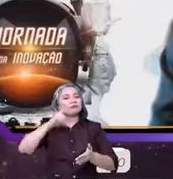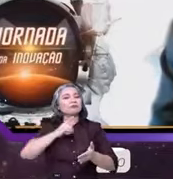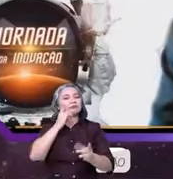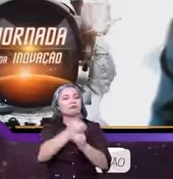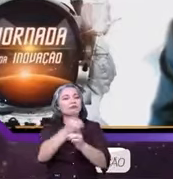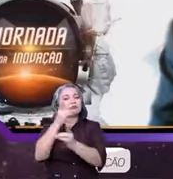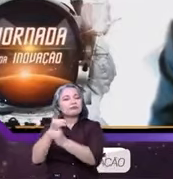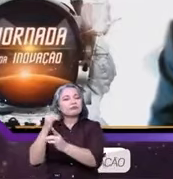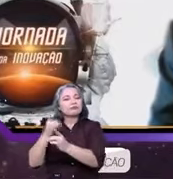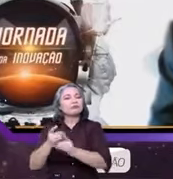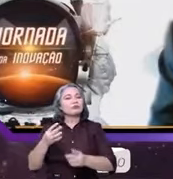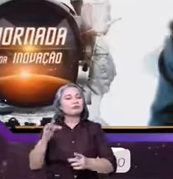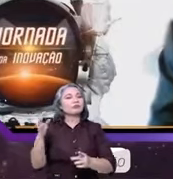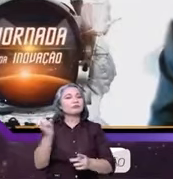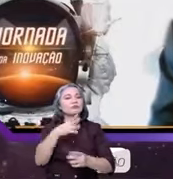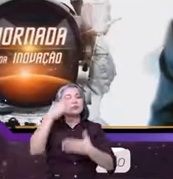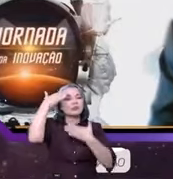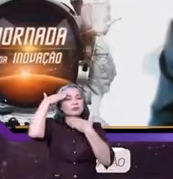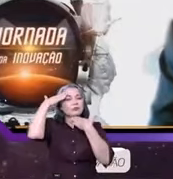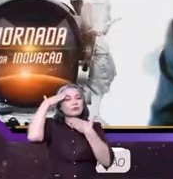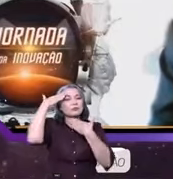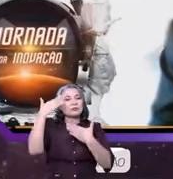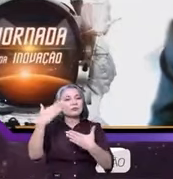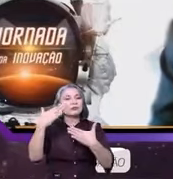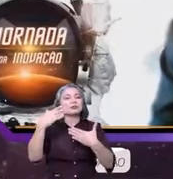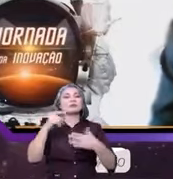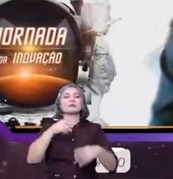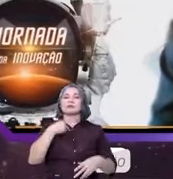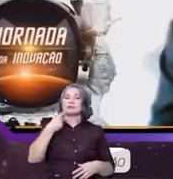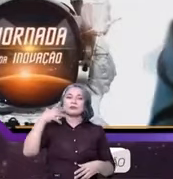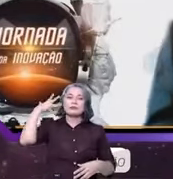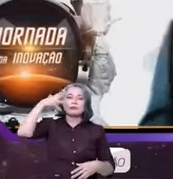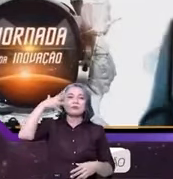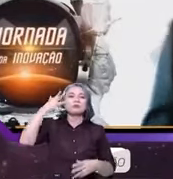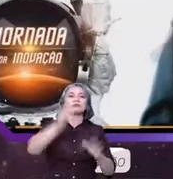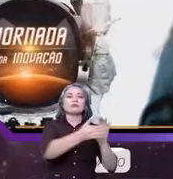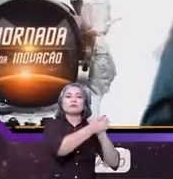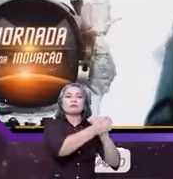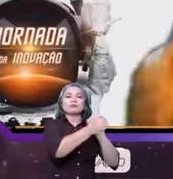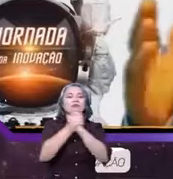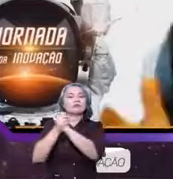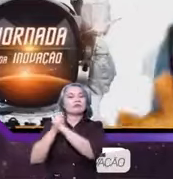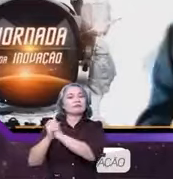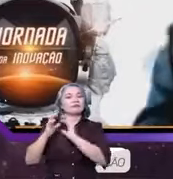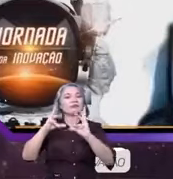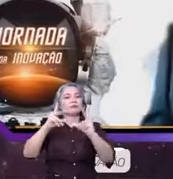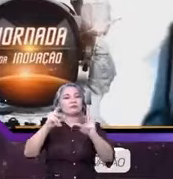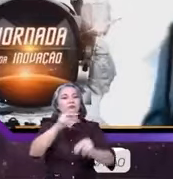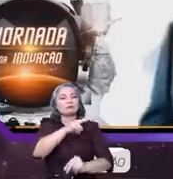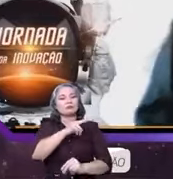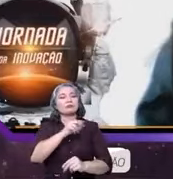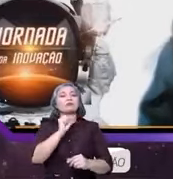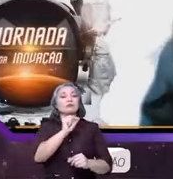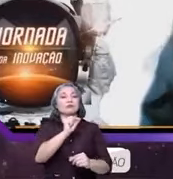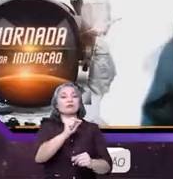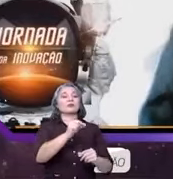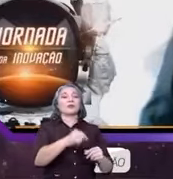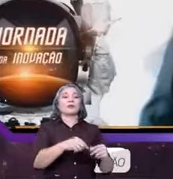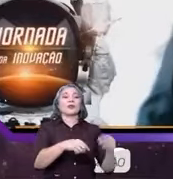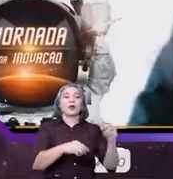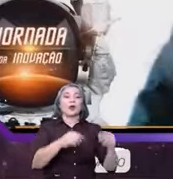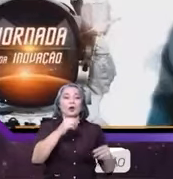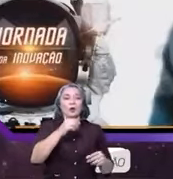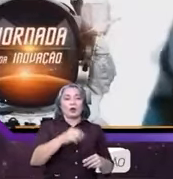seguro da inovação. Eu agradeço a oportunidade, saúdo a todos, em particular o Dr. Cândido e o Dr. Luiz